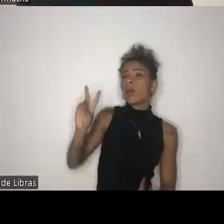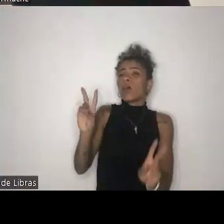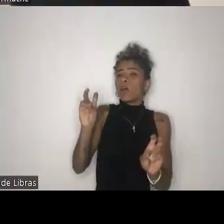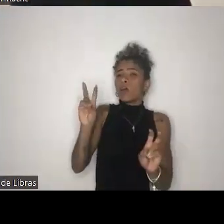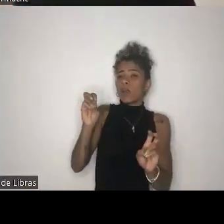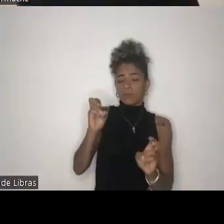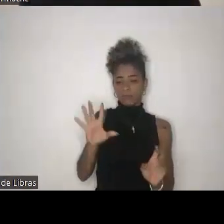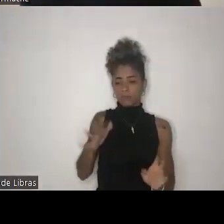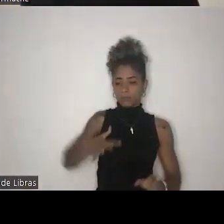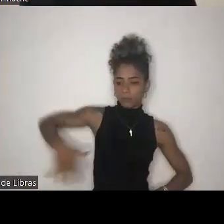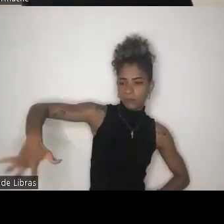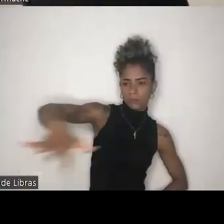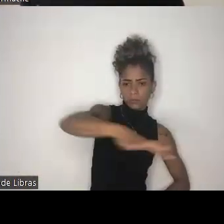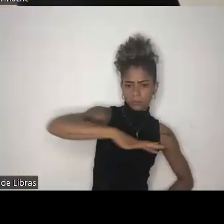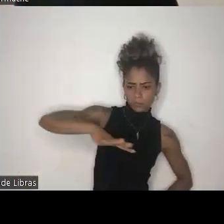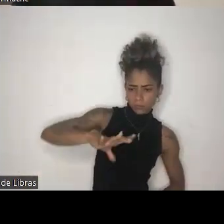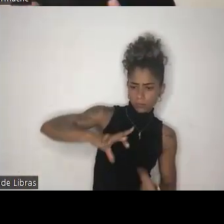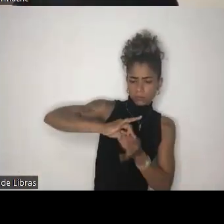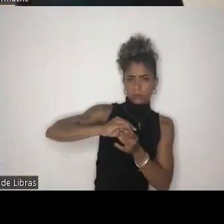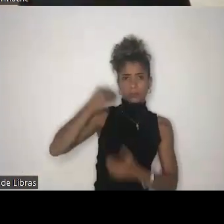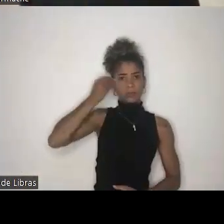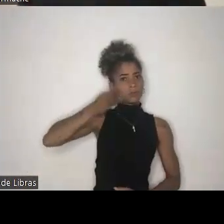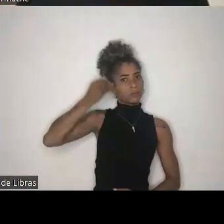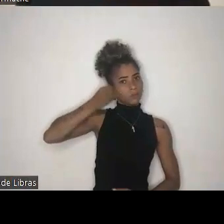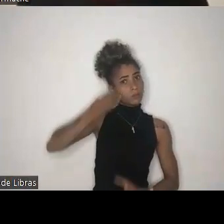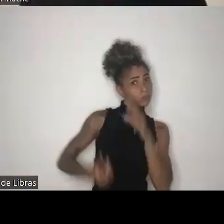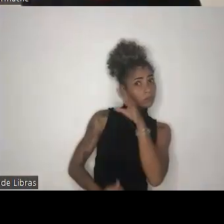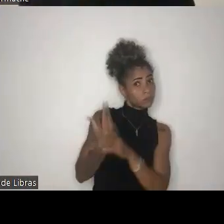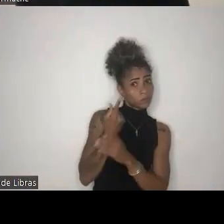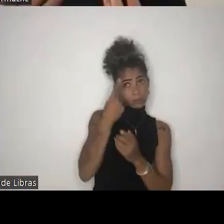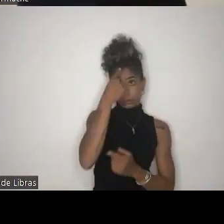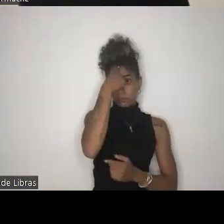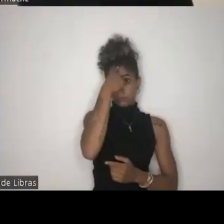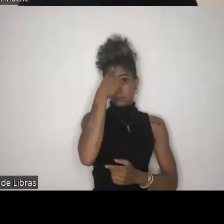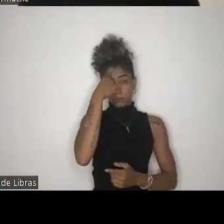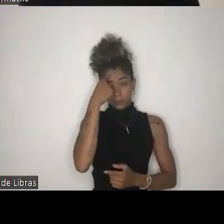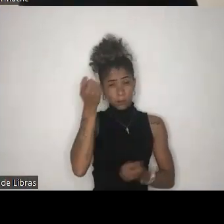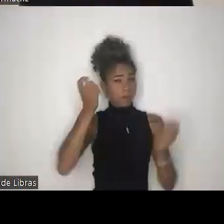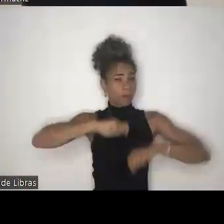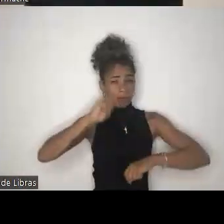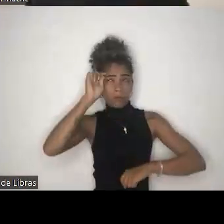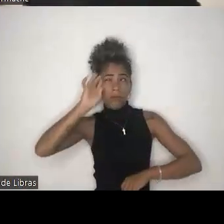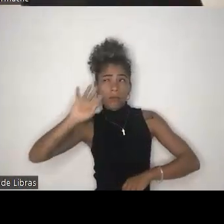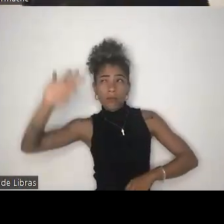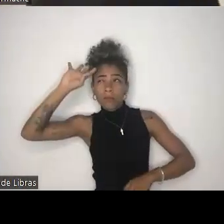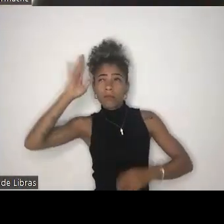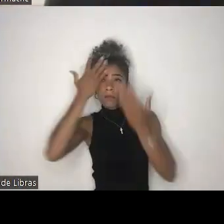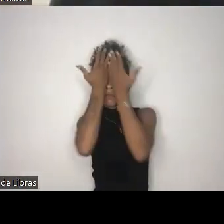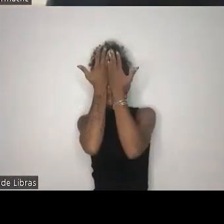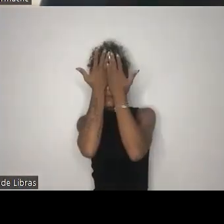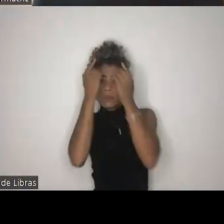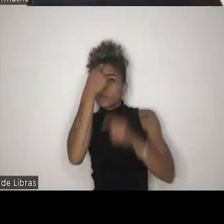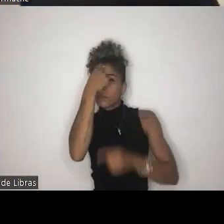ambiência a gente cria cenários é possíveis cenários né de